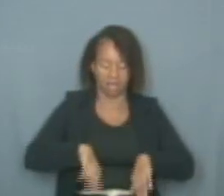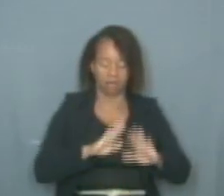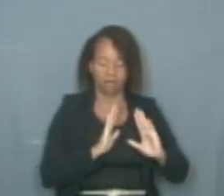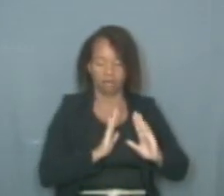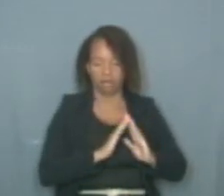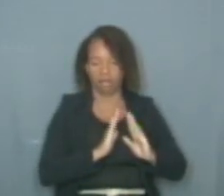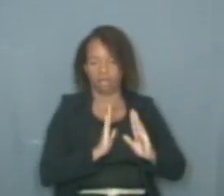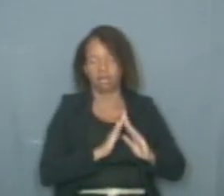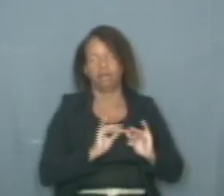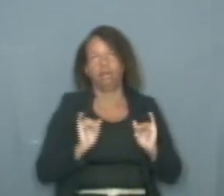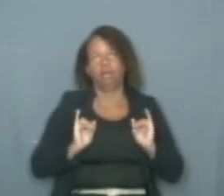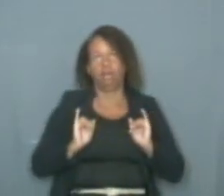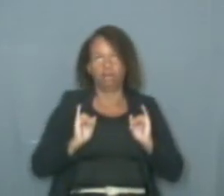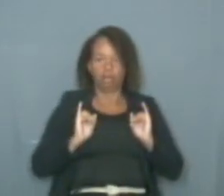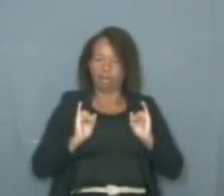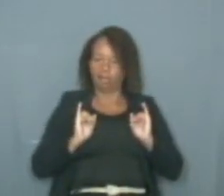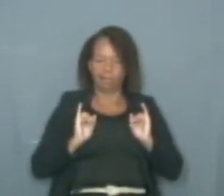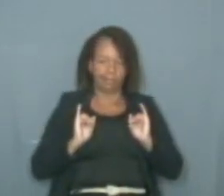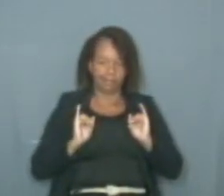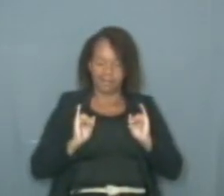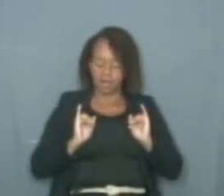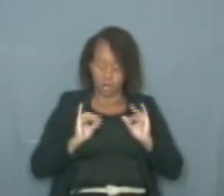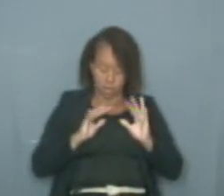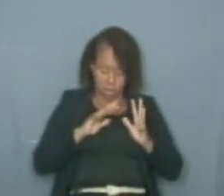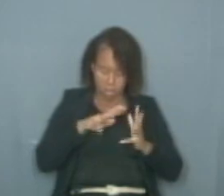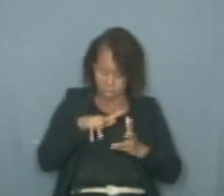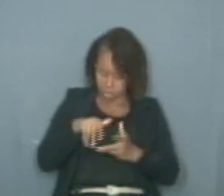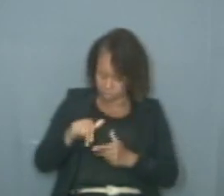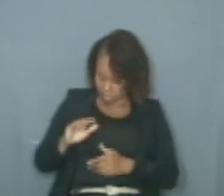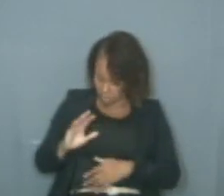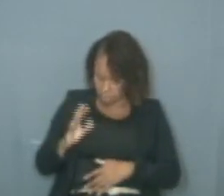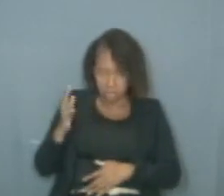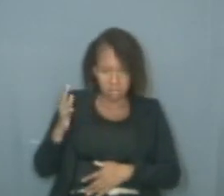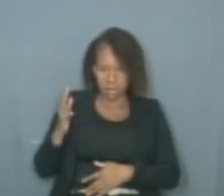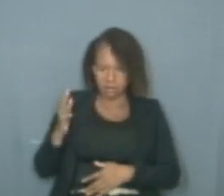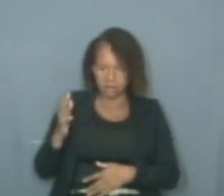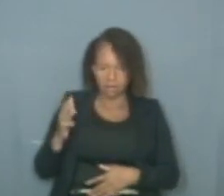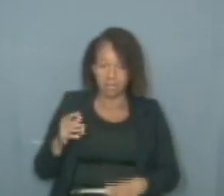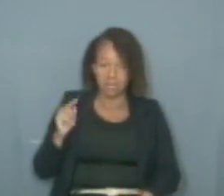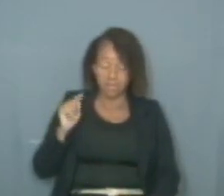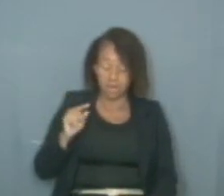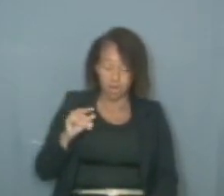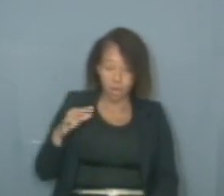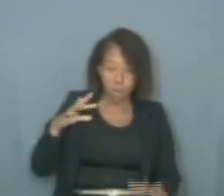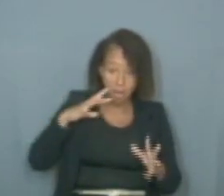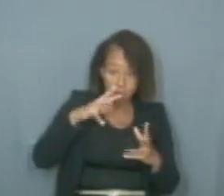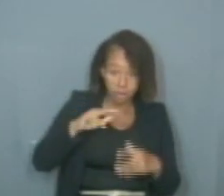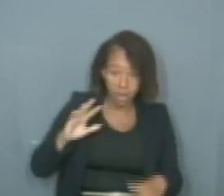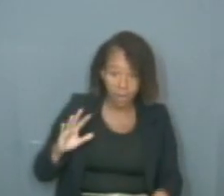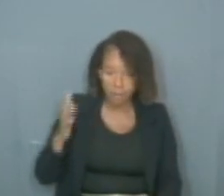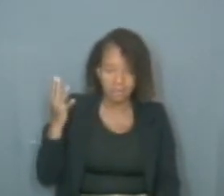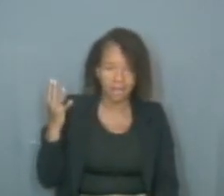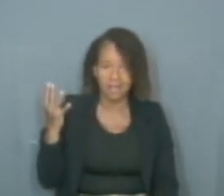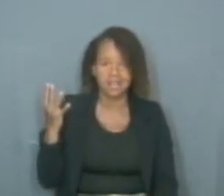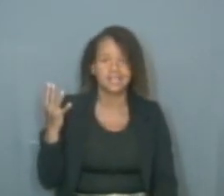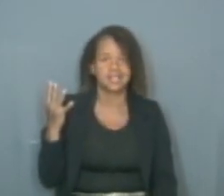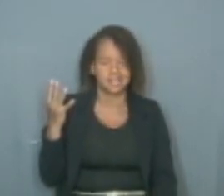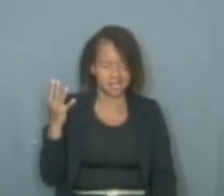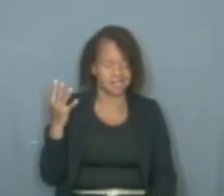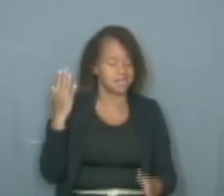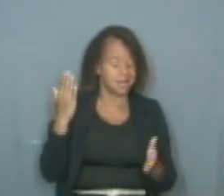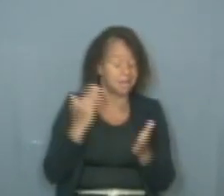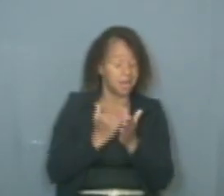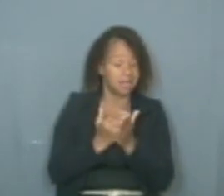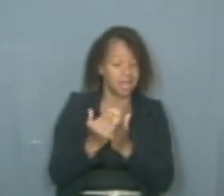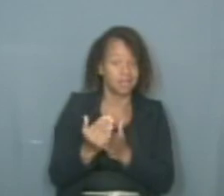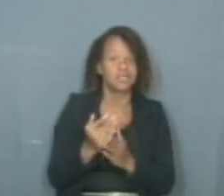casa esperando o mundo acontecer, porque o mundo acontece a partir das